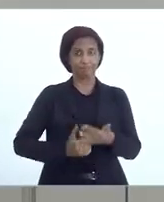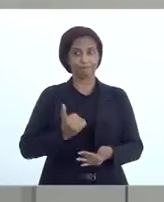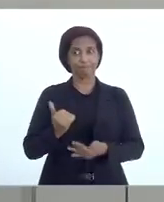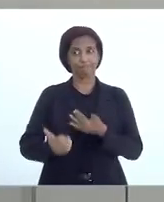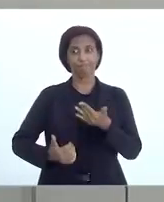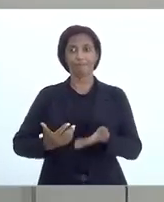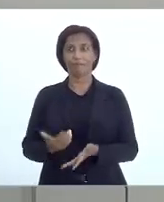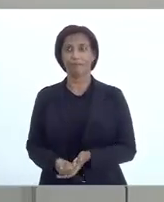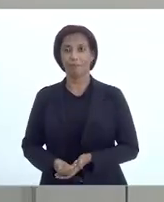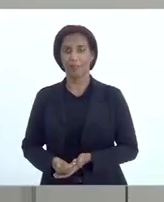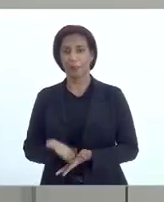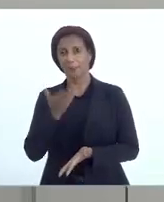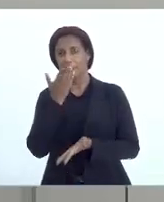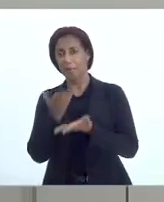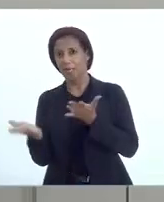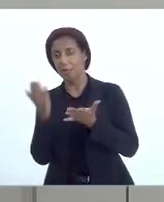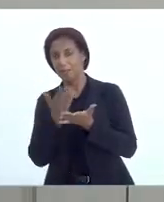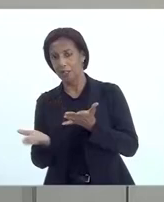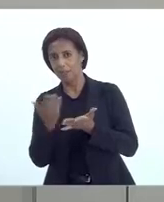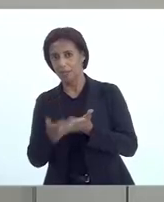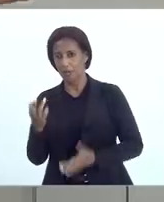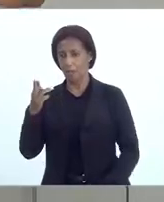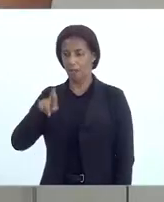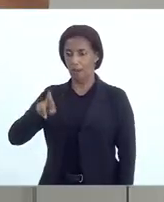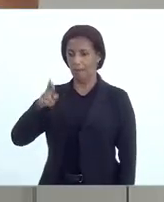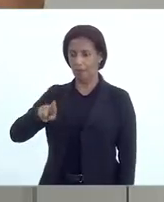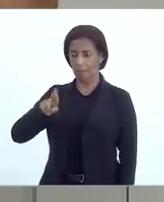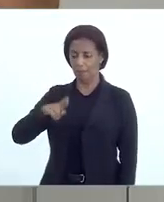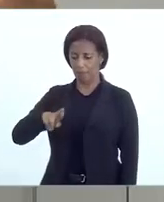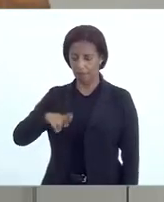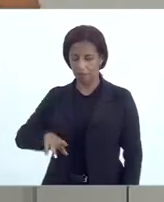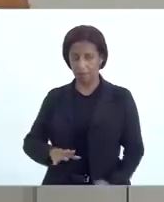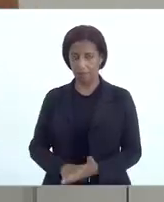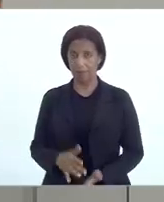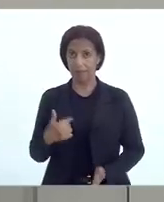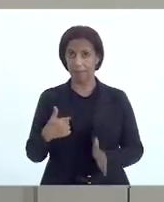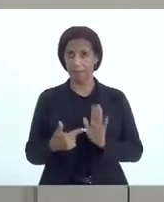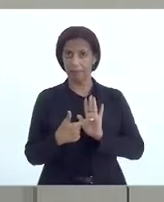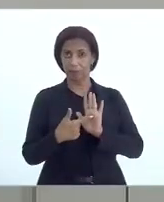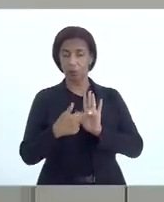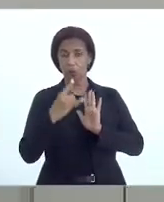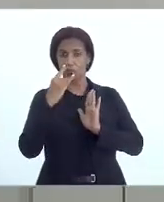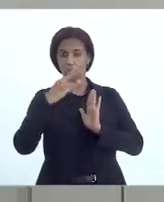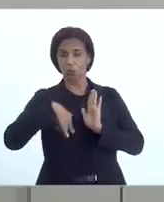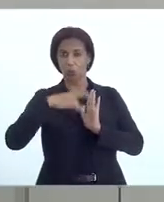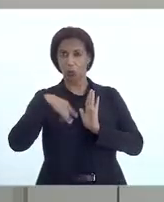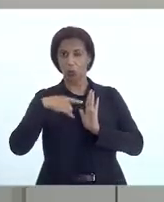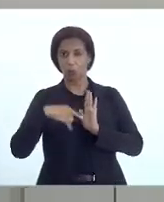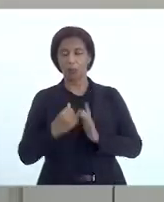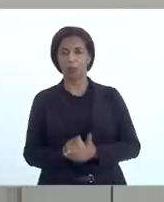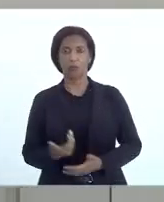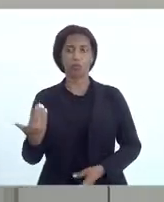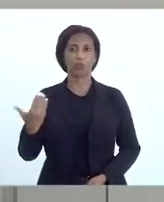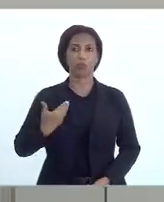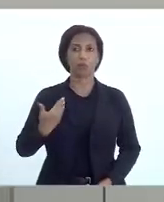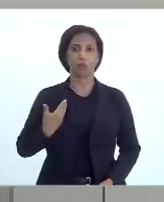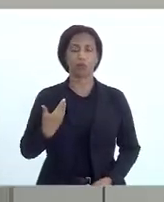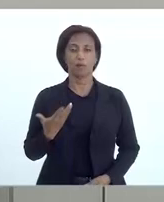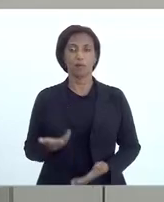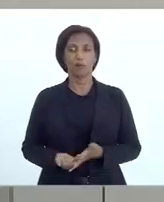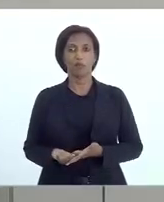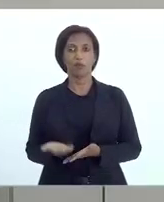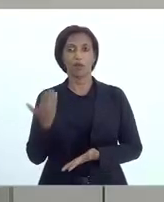sendo aí reprovados Inclusive eu trouxe até uma algumas reprovações mas tem uma aqui específica de um amigo que foi